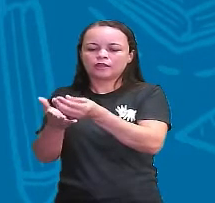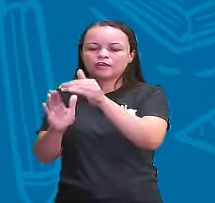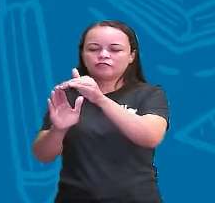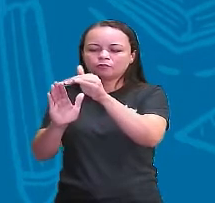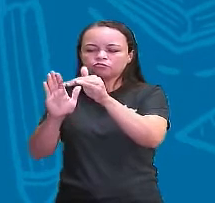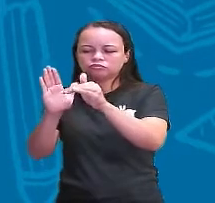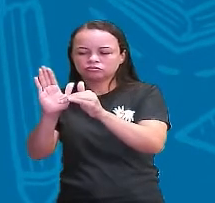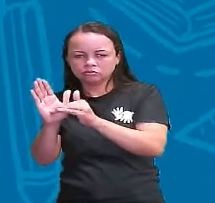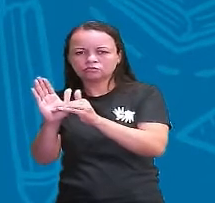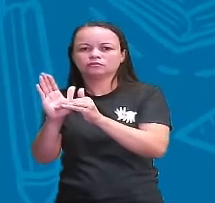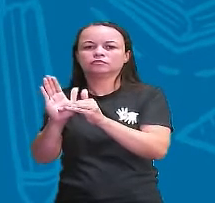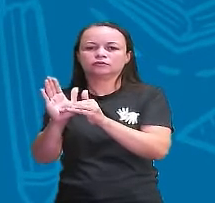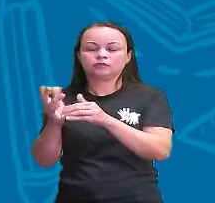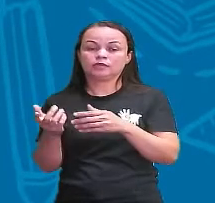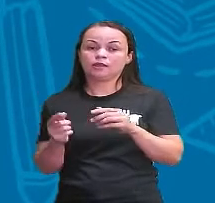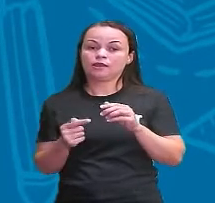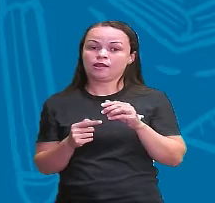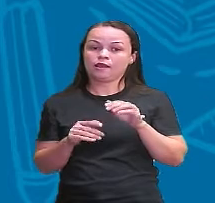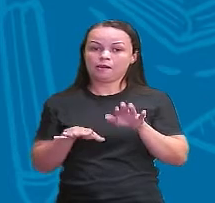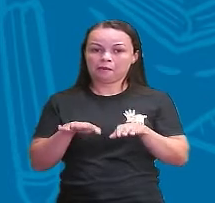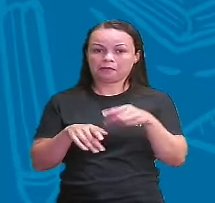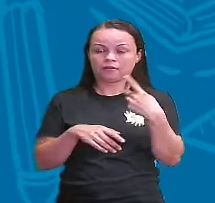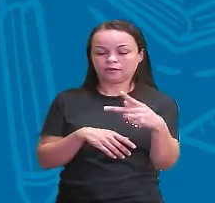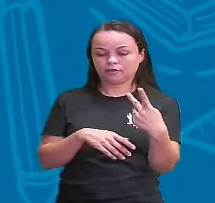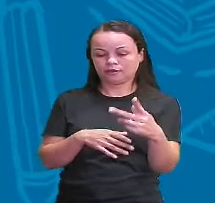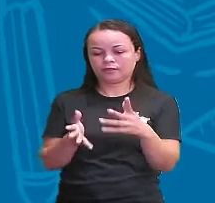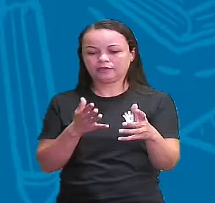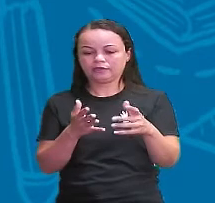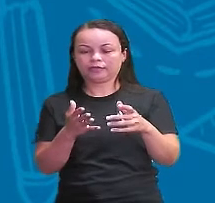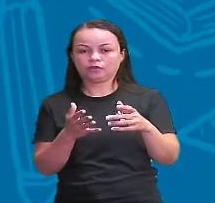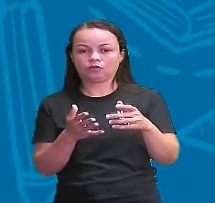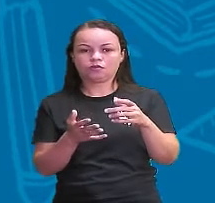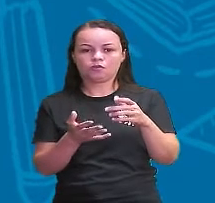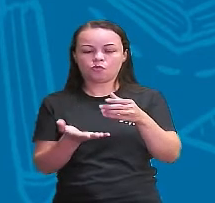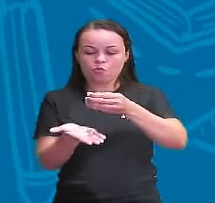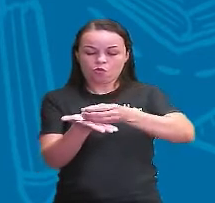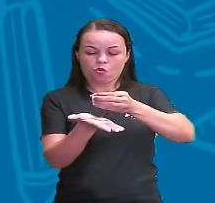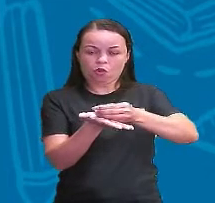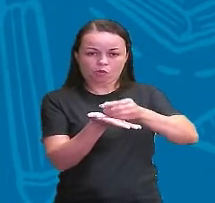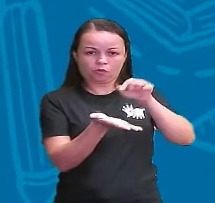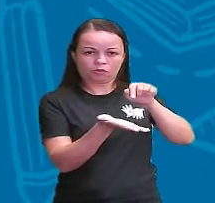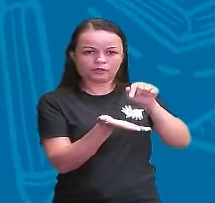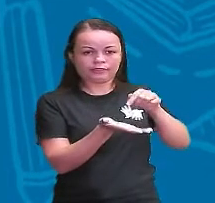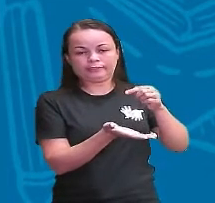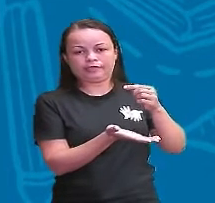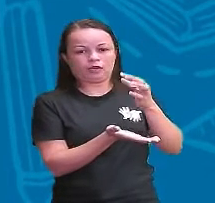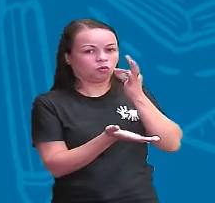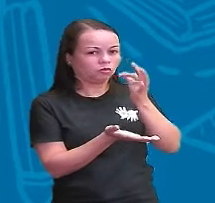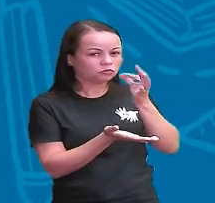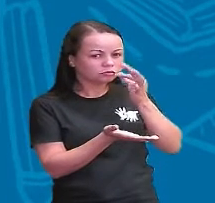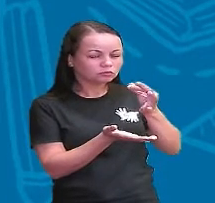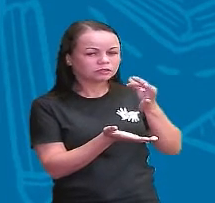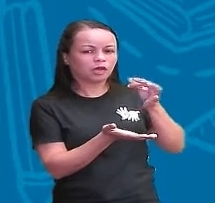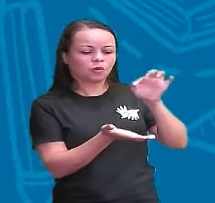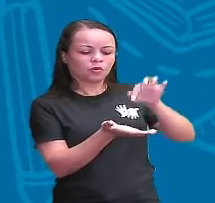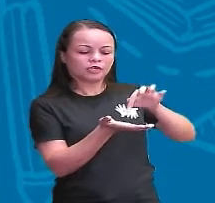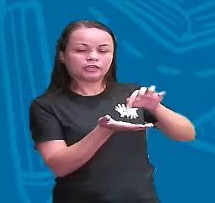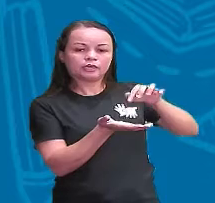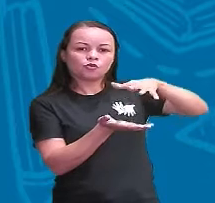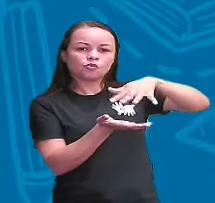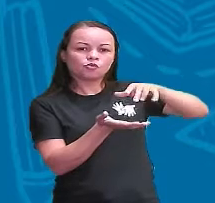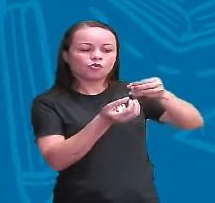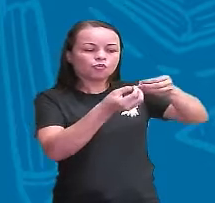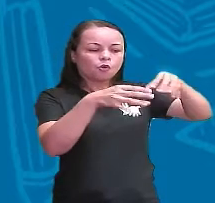À medida que naquele copo que está com bastante sal, né? Você vai observar que o ovo ele vai ficar